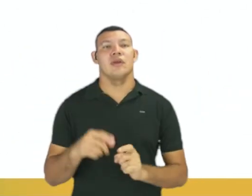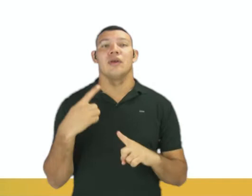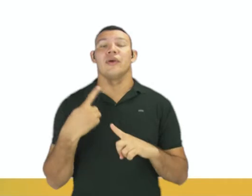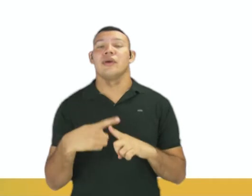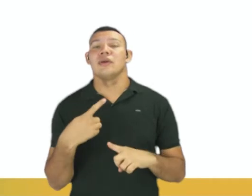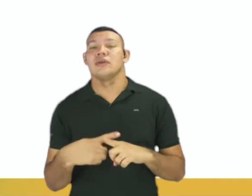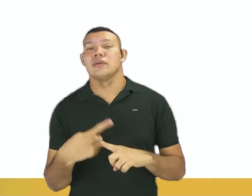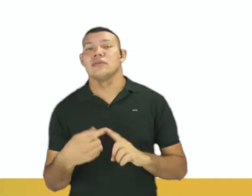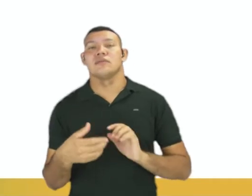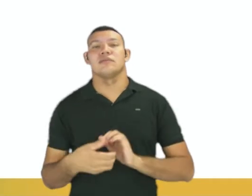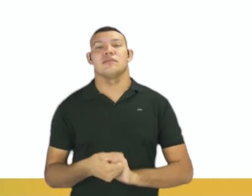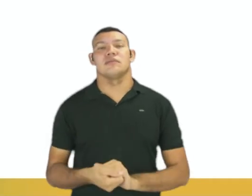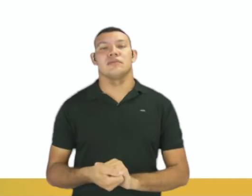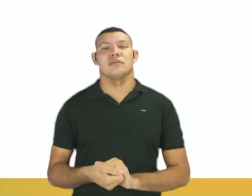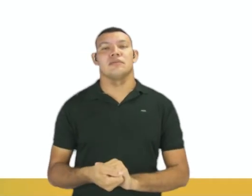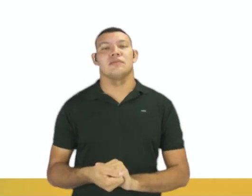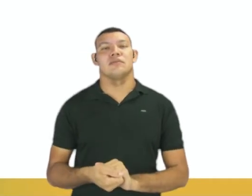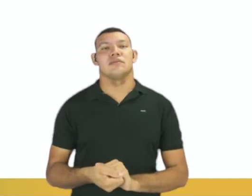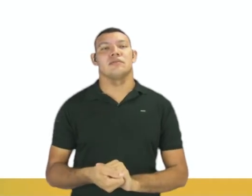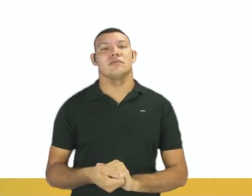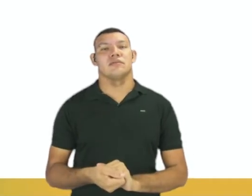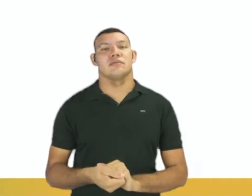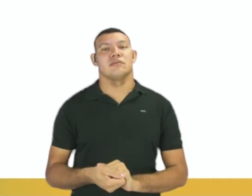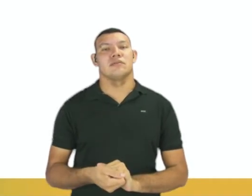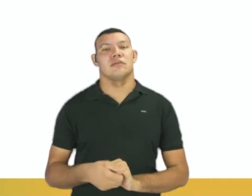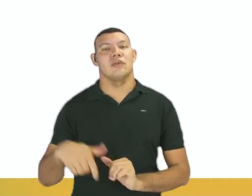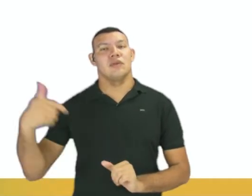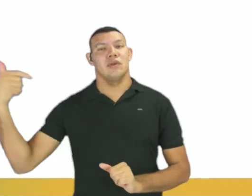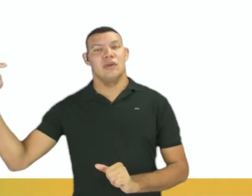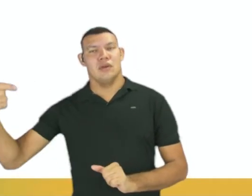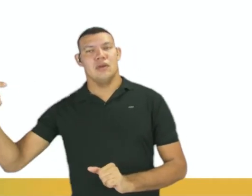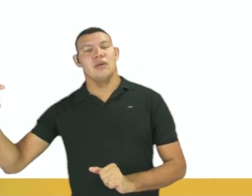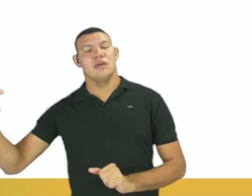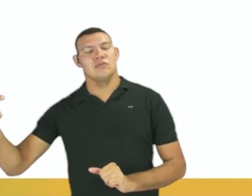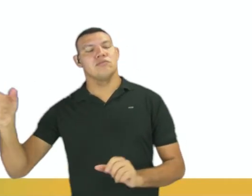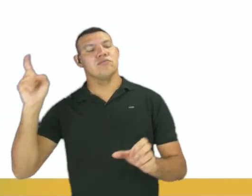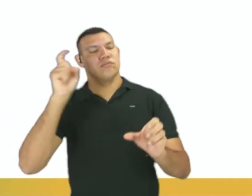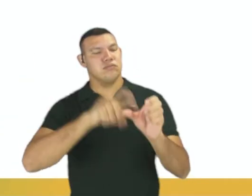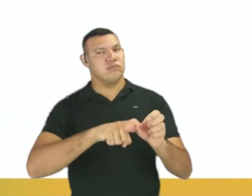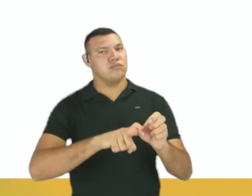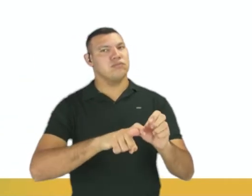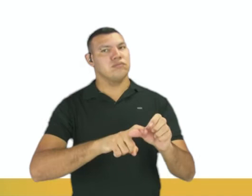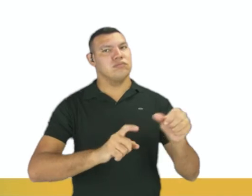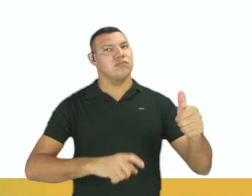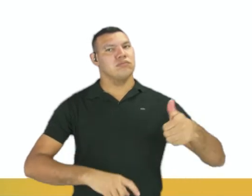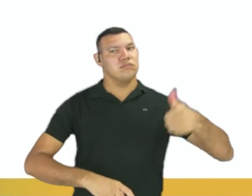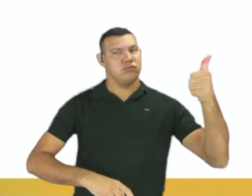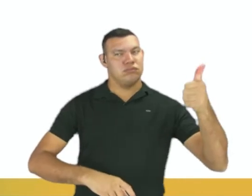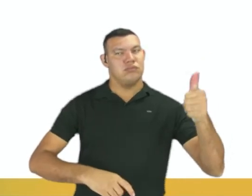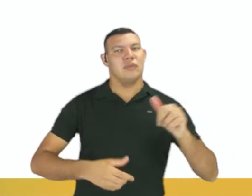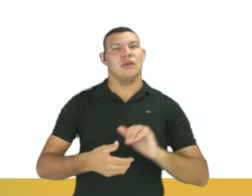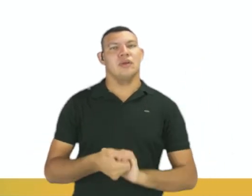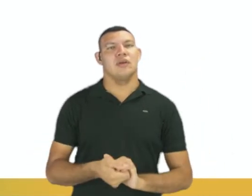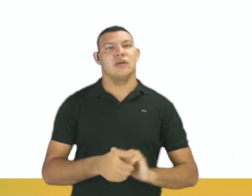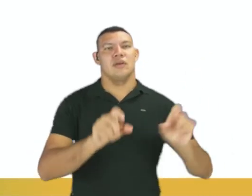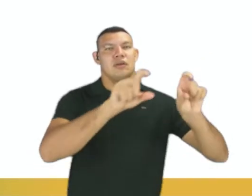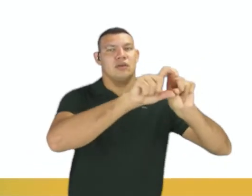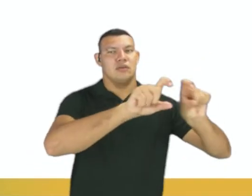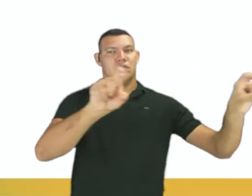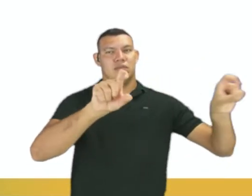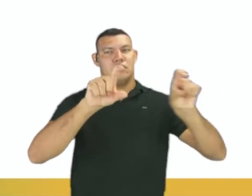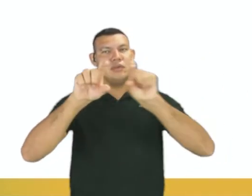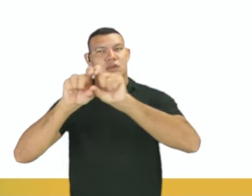porque a hora A segunda oração lá depende da outra assim como quem rege